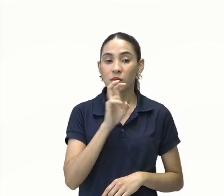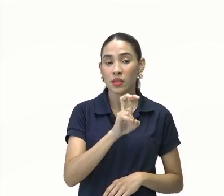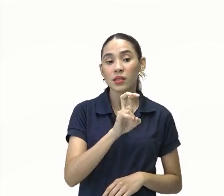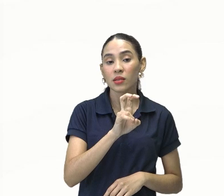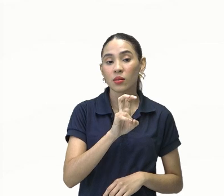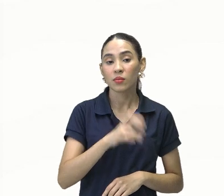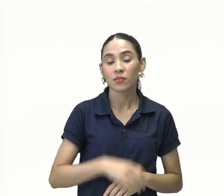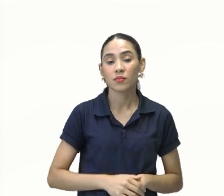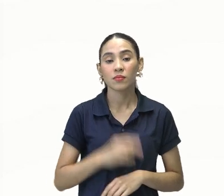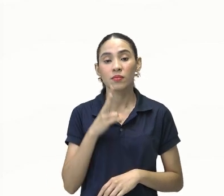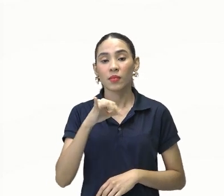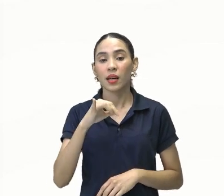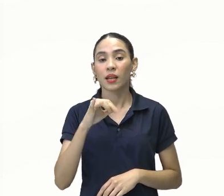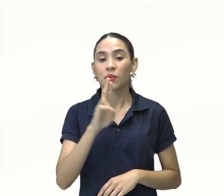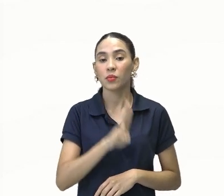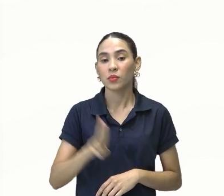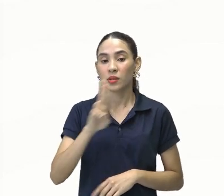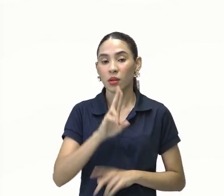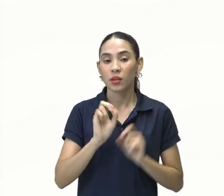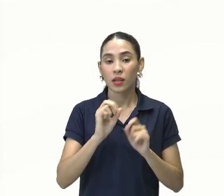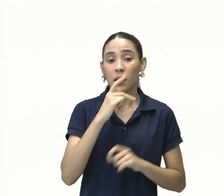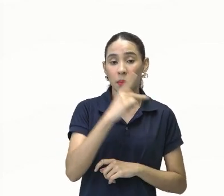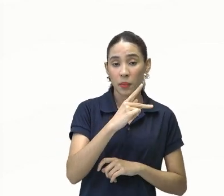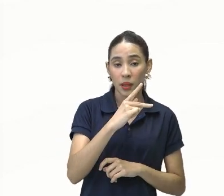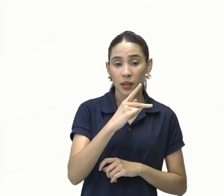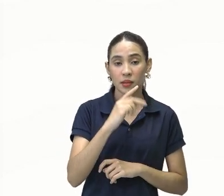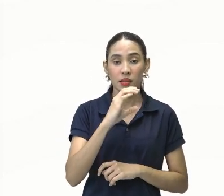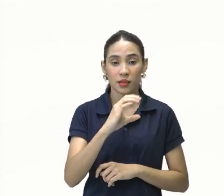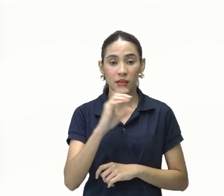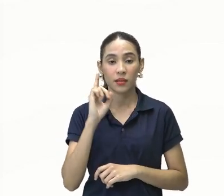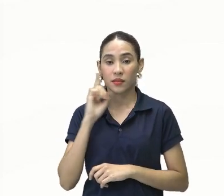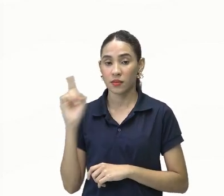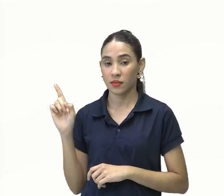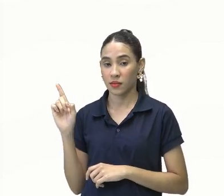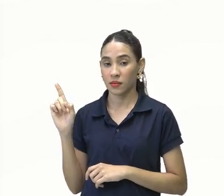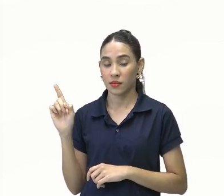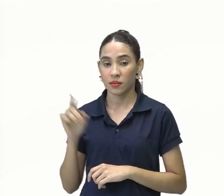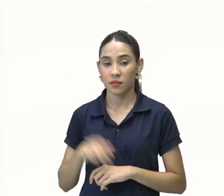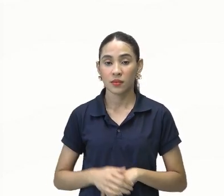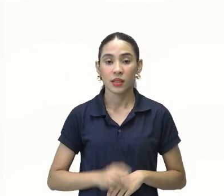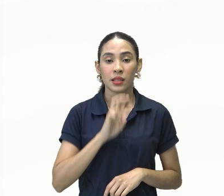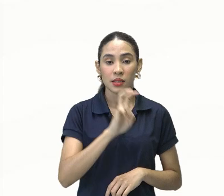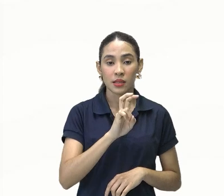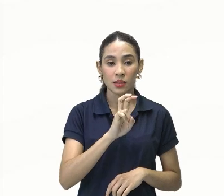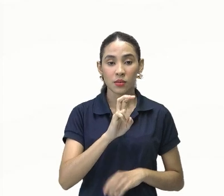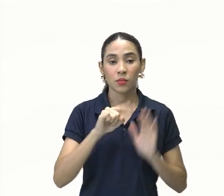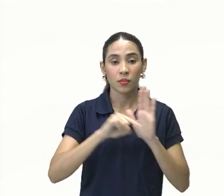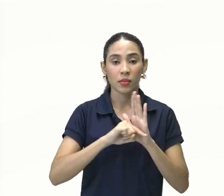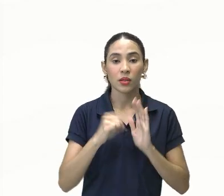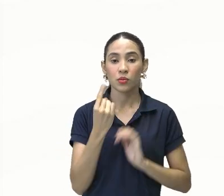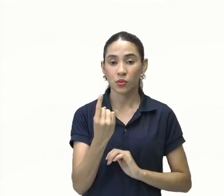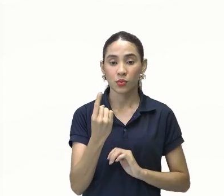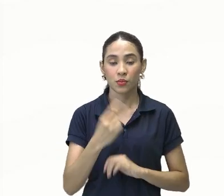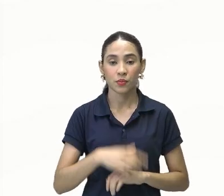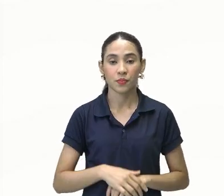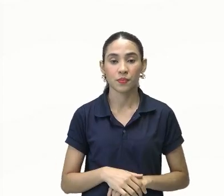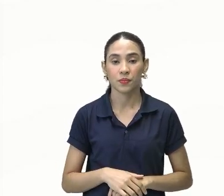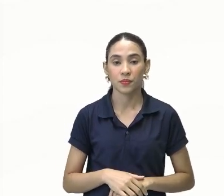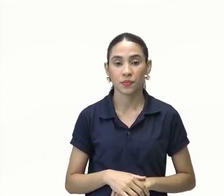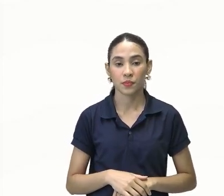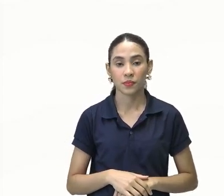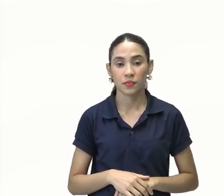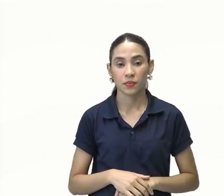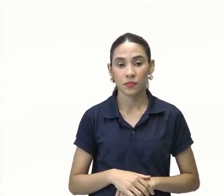5, nós vamos utilizar a permutação circular, certo? 5 menos 1.